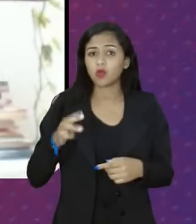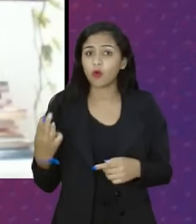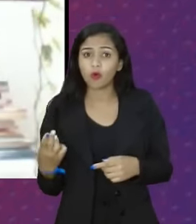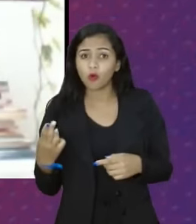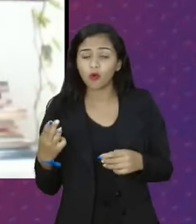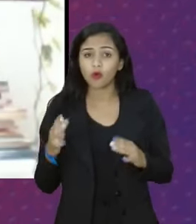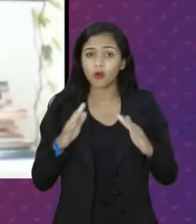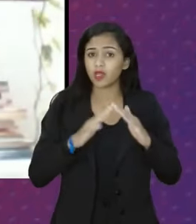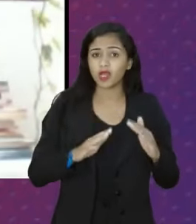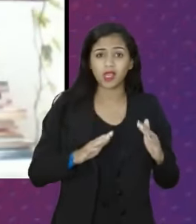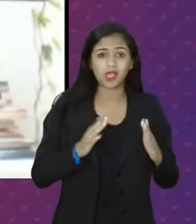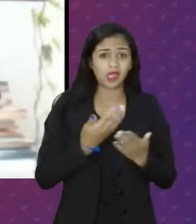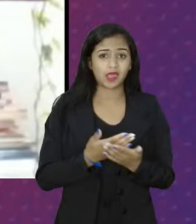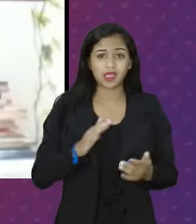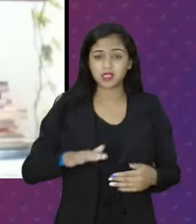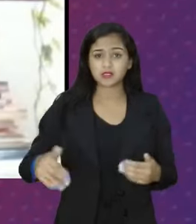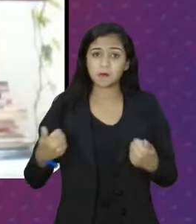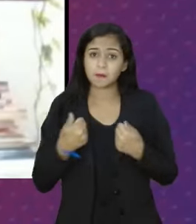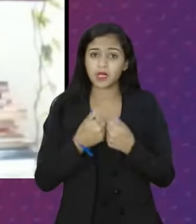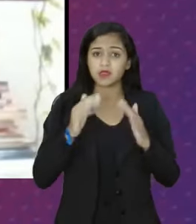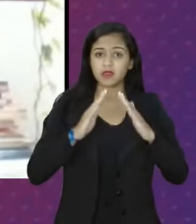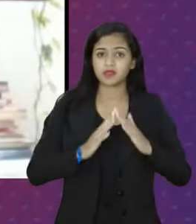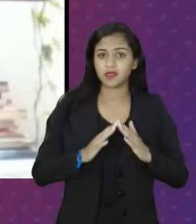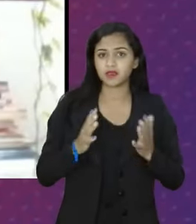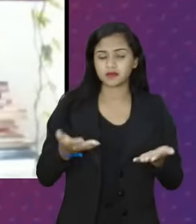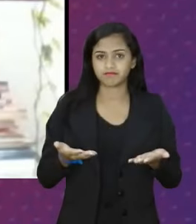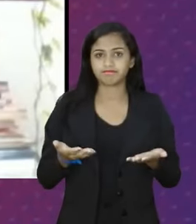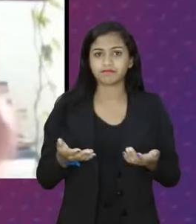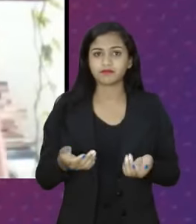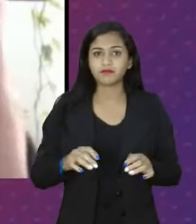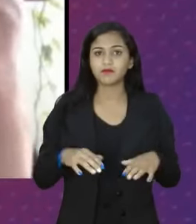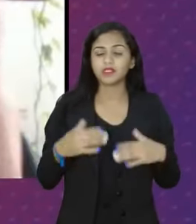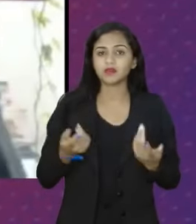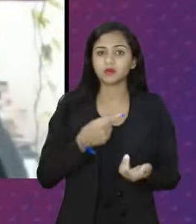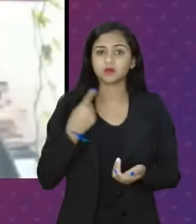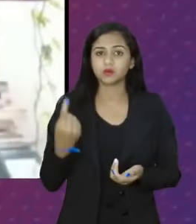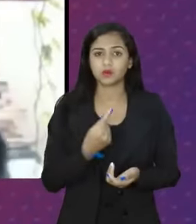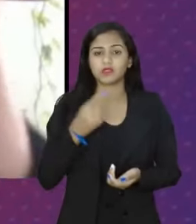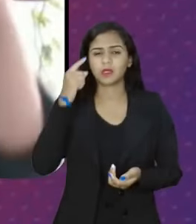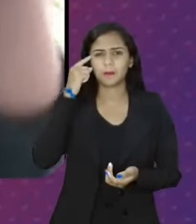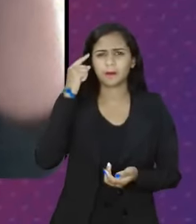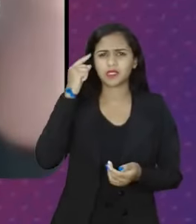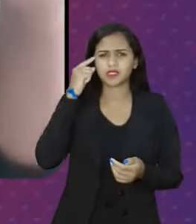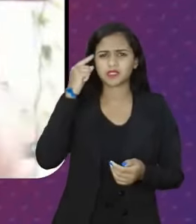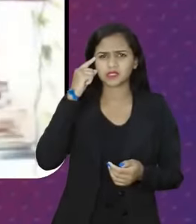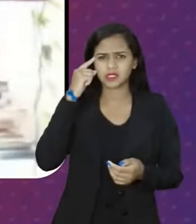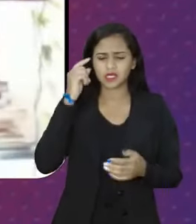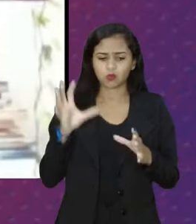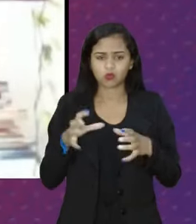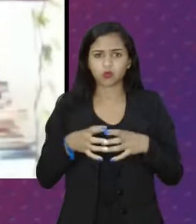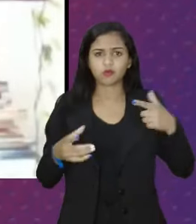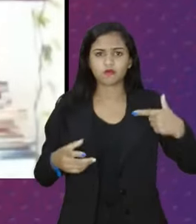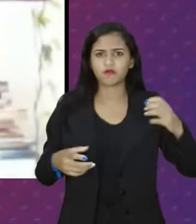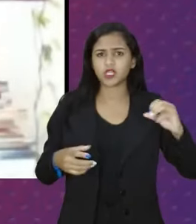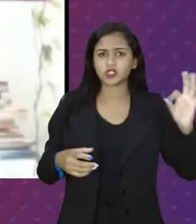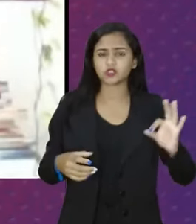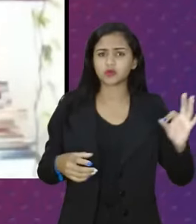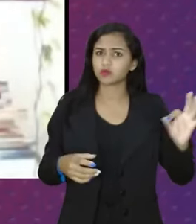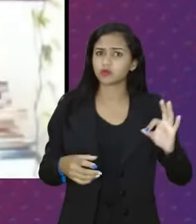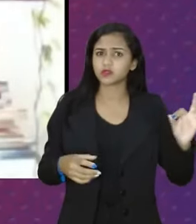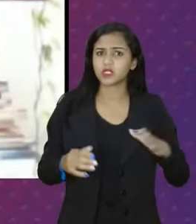das pessoas. Se considerarmos, então, o grupo 20% com